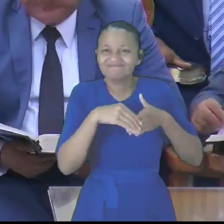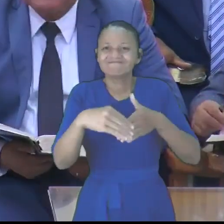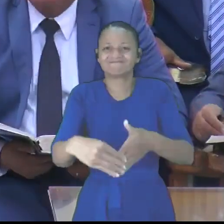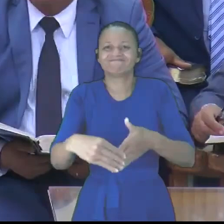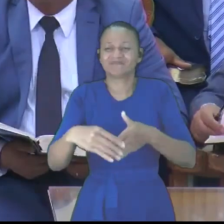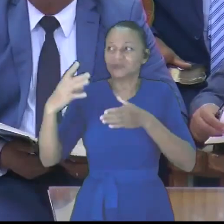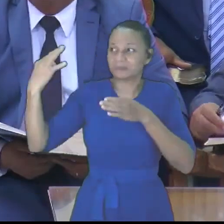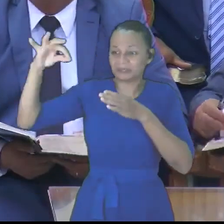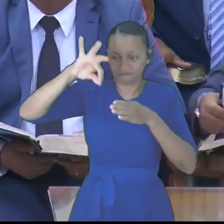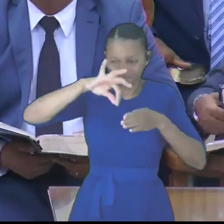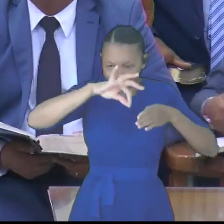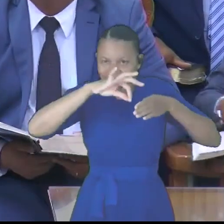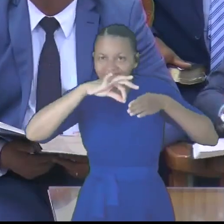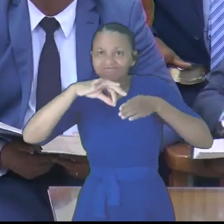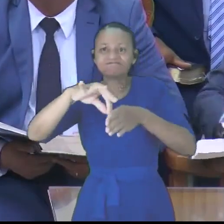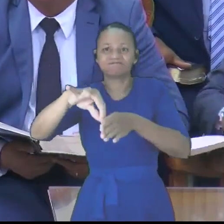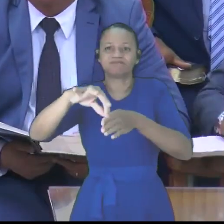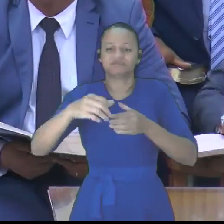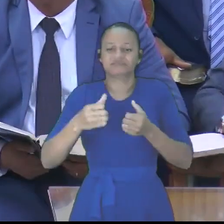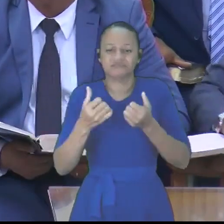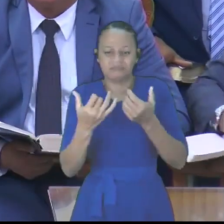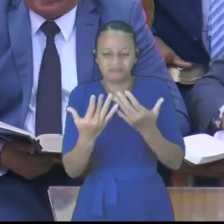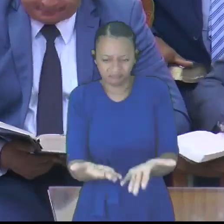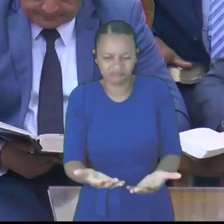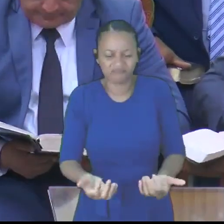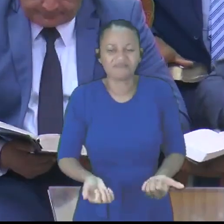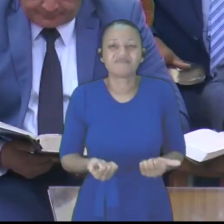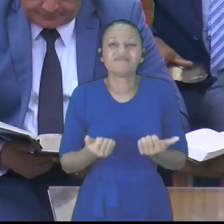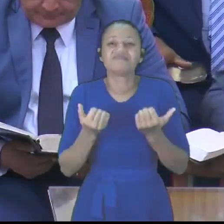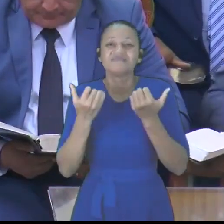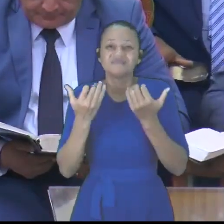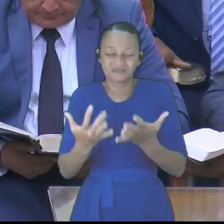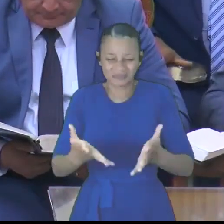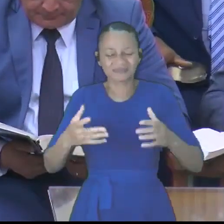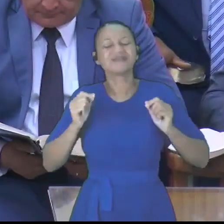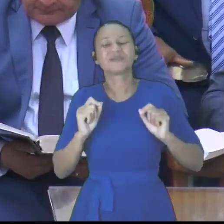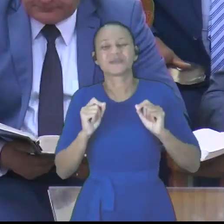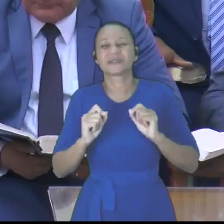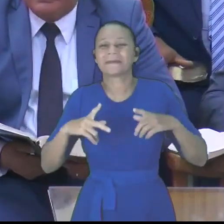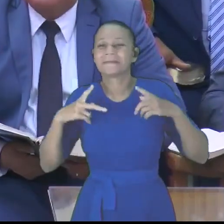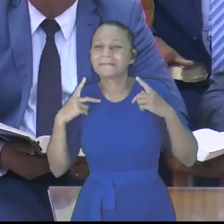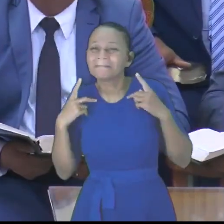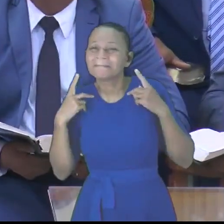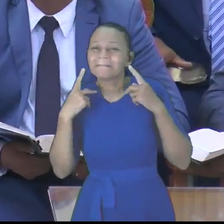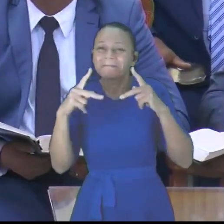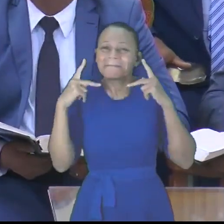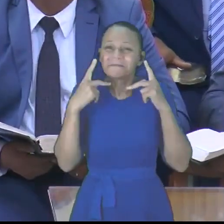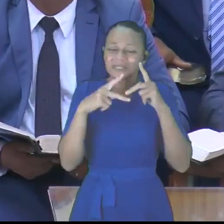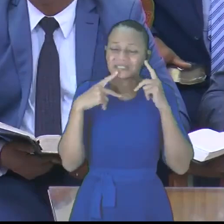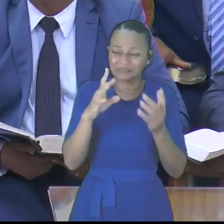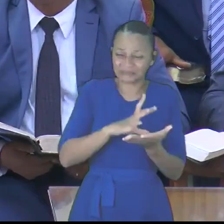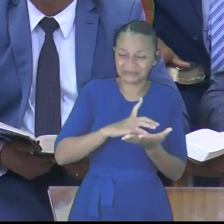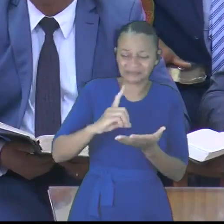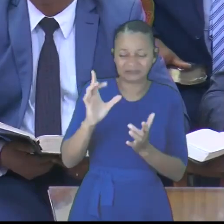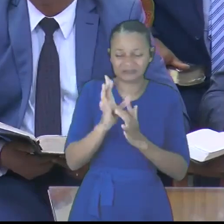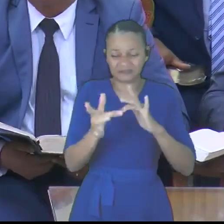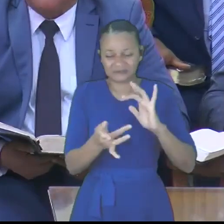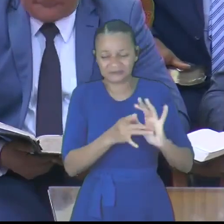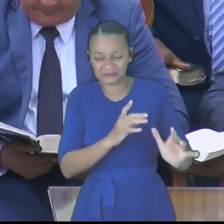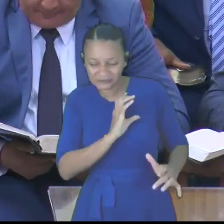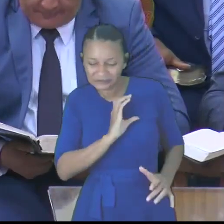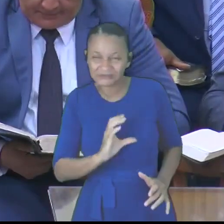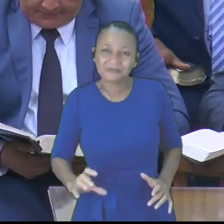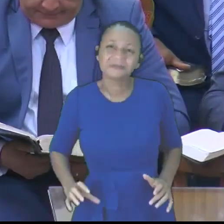verdade. O Espírito Santo vem para trazer a mensagem de Deus e a mensagem de Cristo. Por isso que no dia de